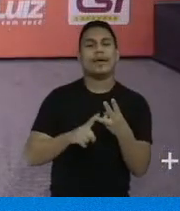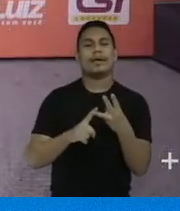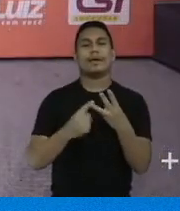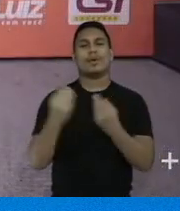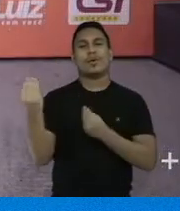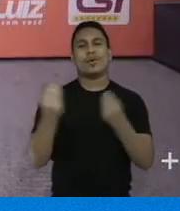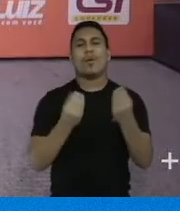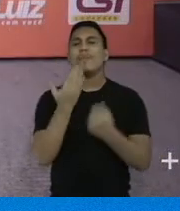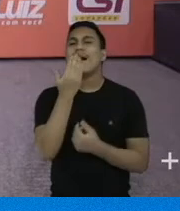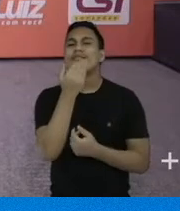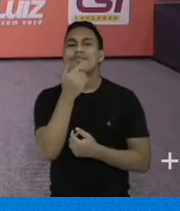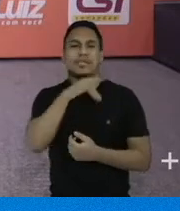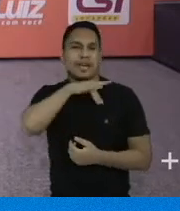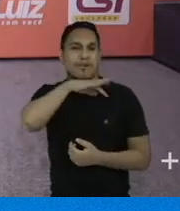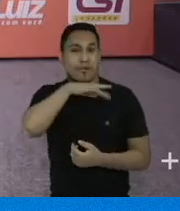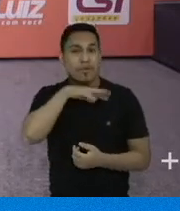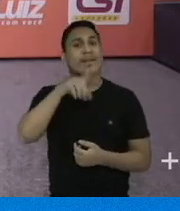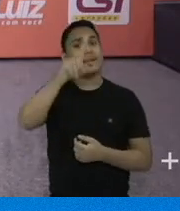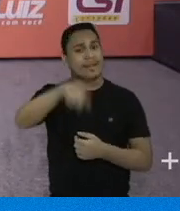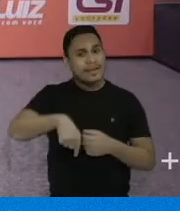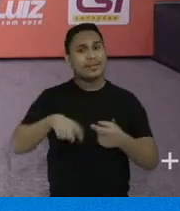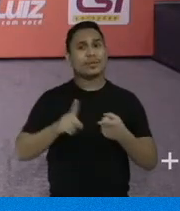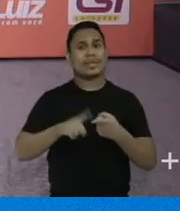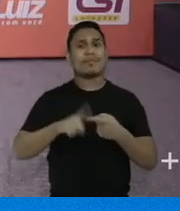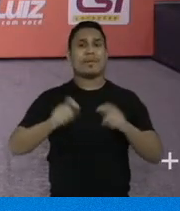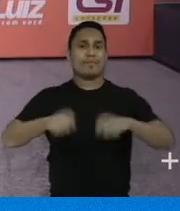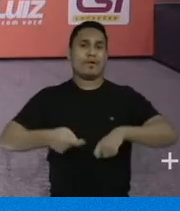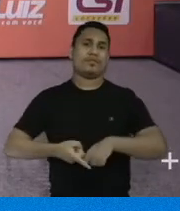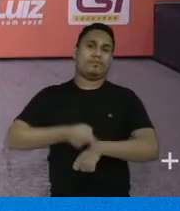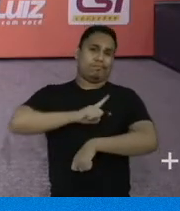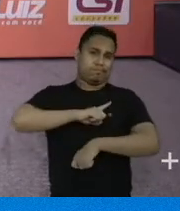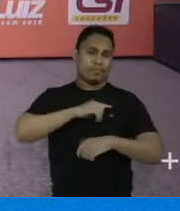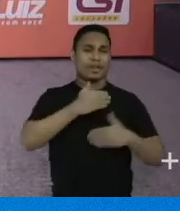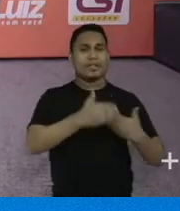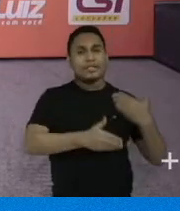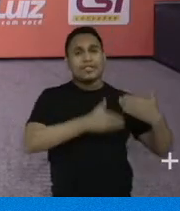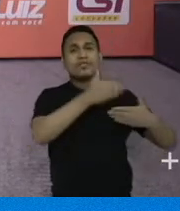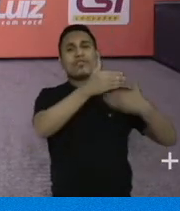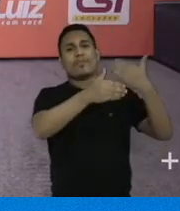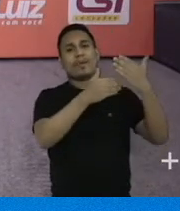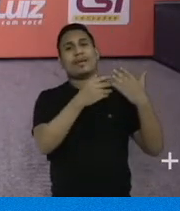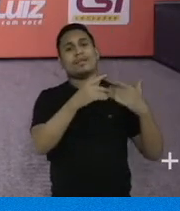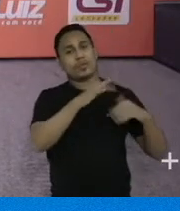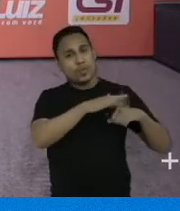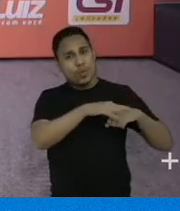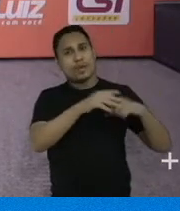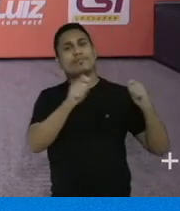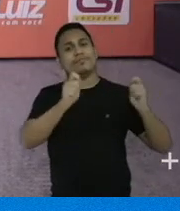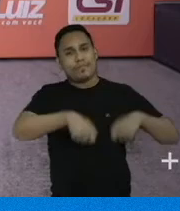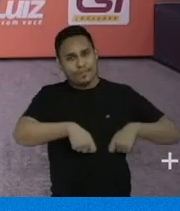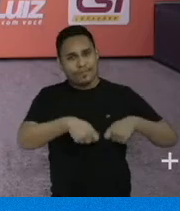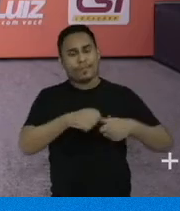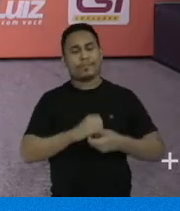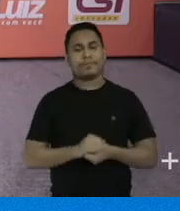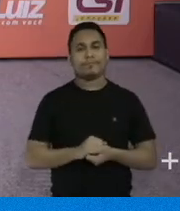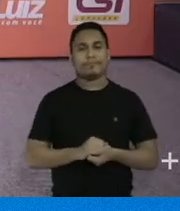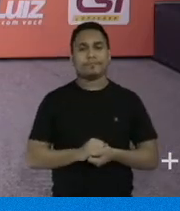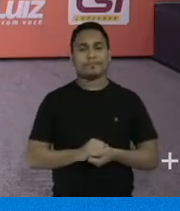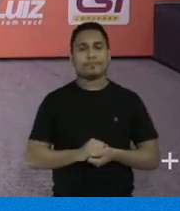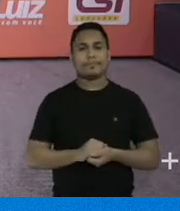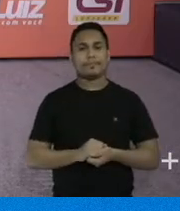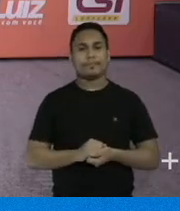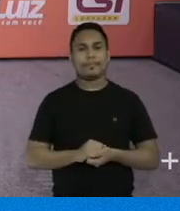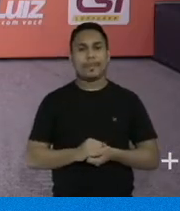alimentar, são os pilares para o desenvolvimento dessa patologia. Essa nova organização